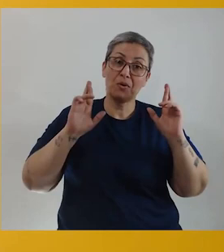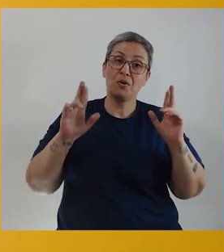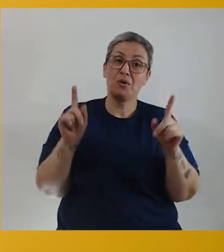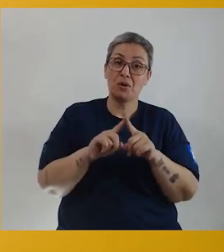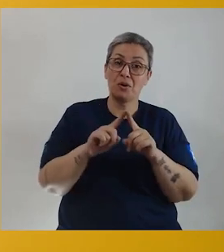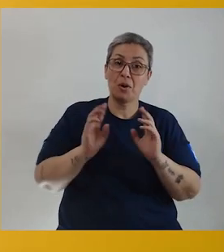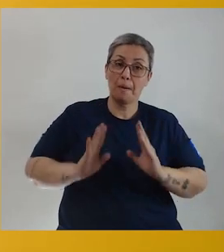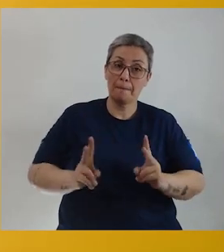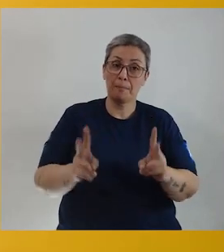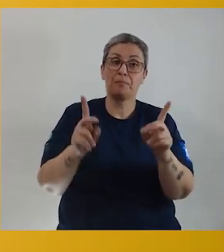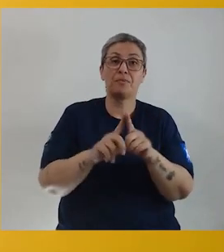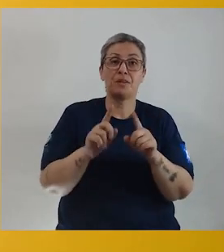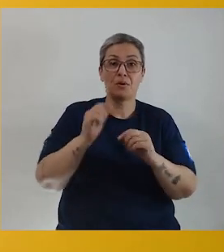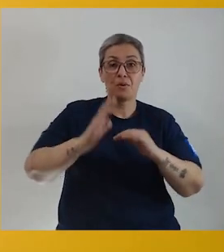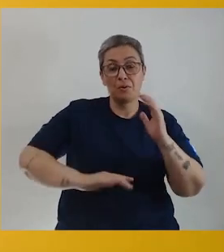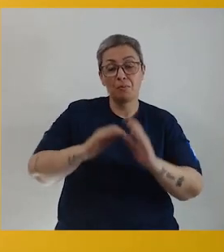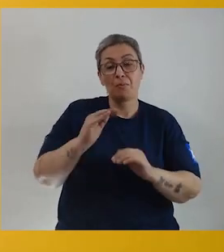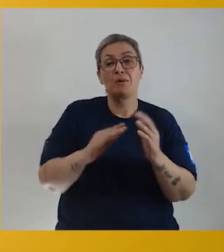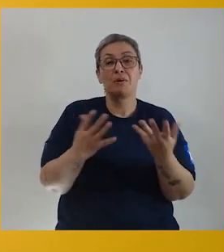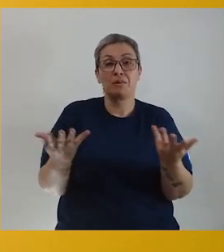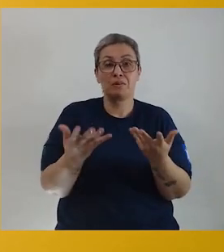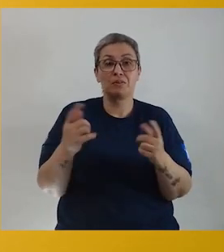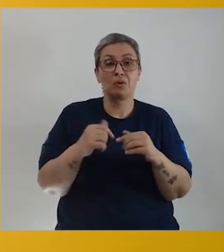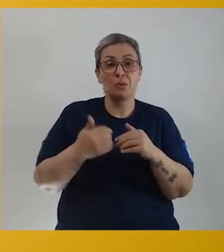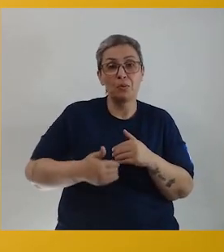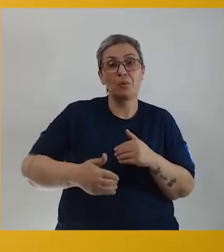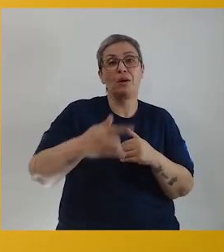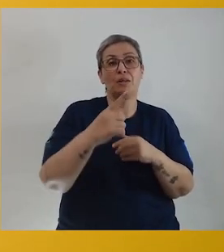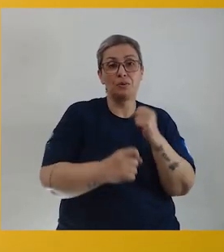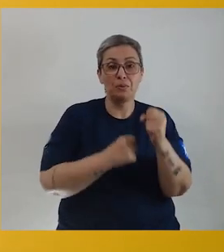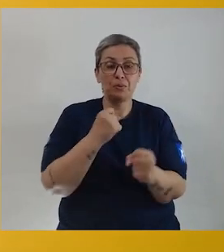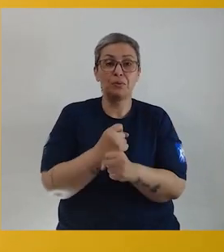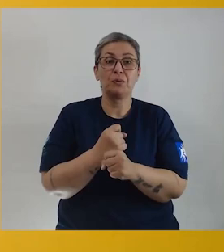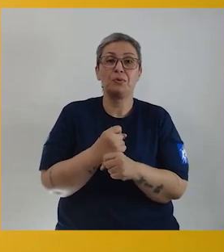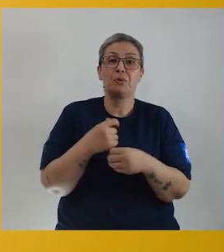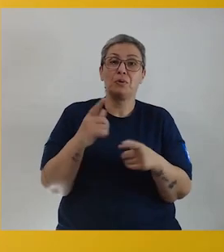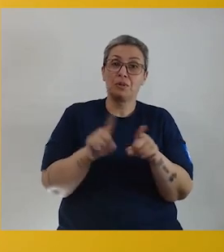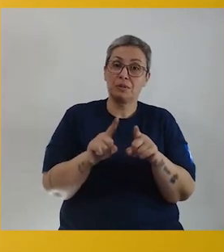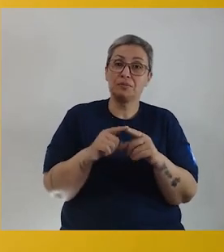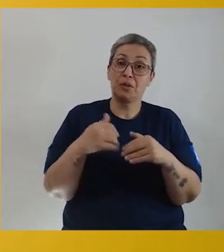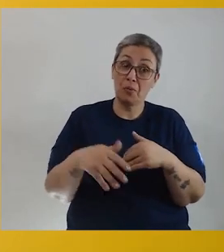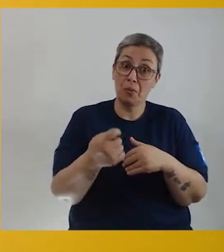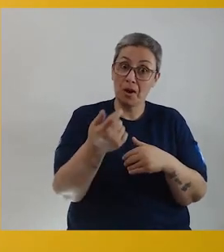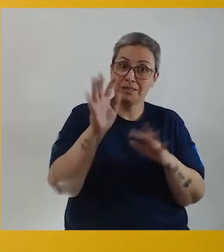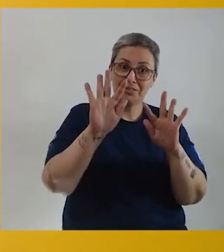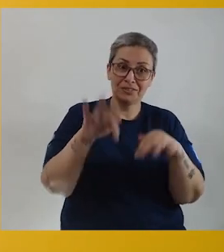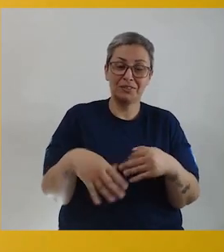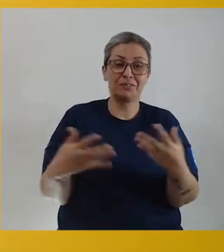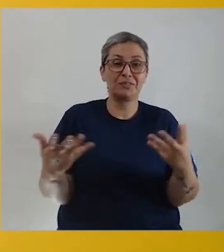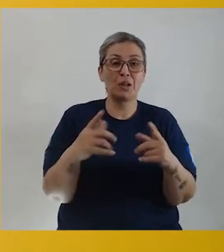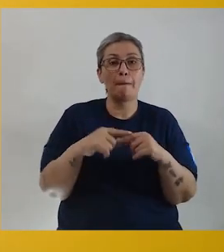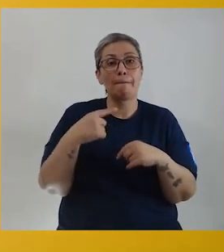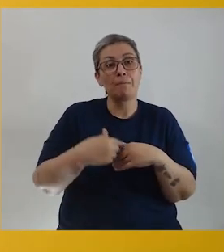que a gente, né, permaneça com essas ações aí ao longo deste ano, né, que já estamos no